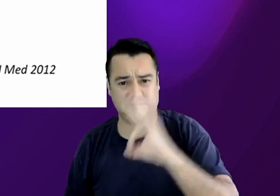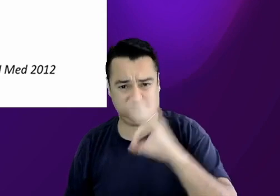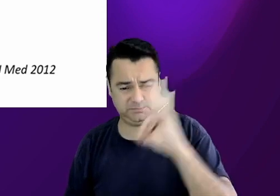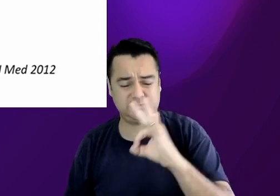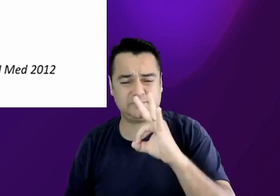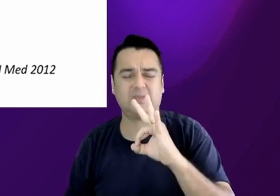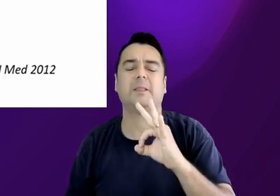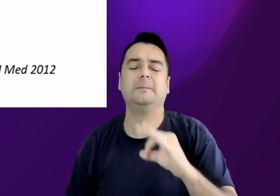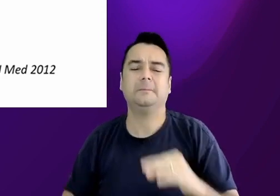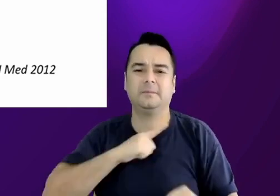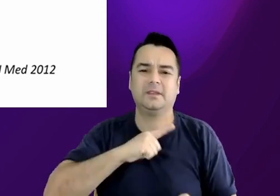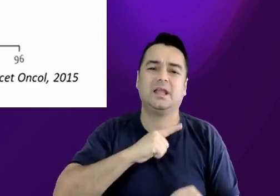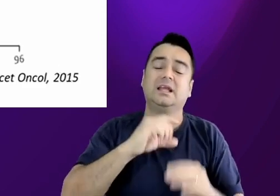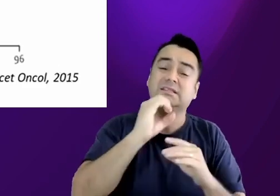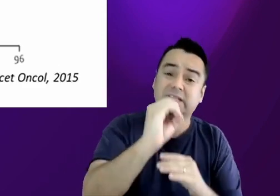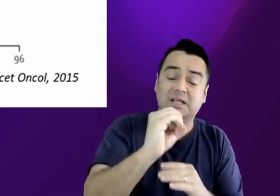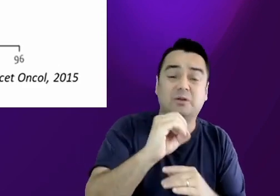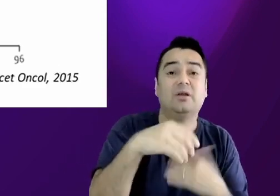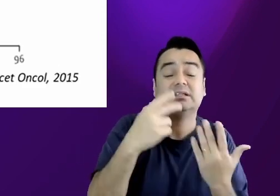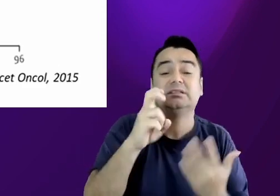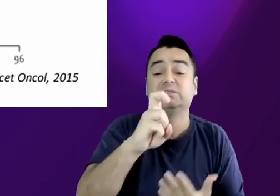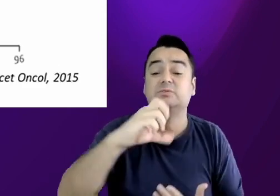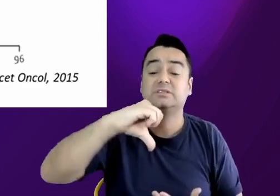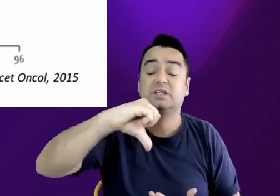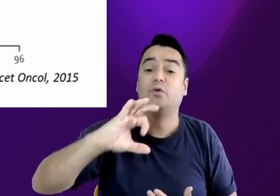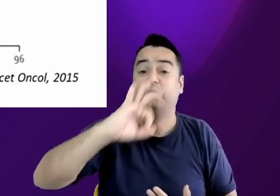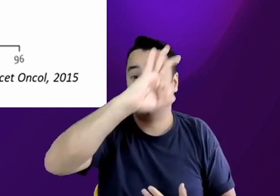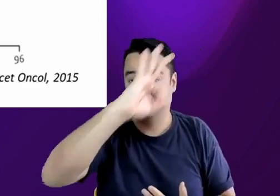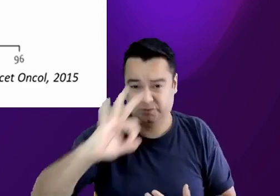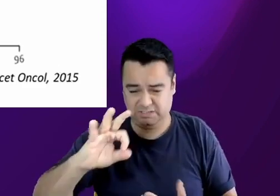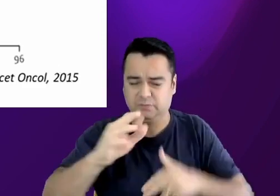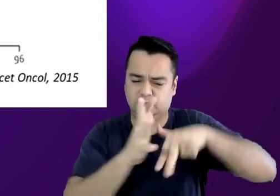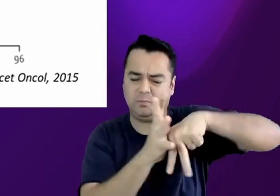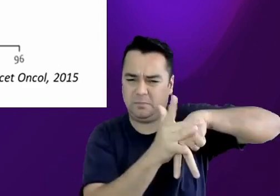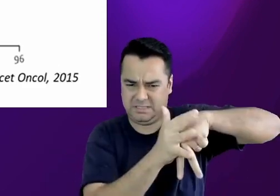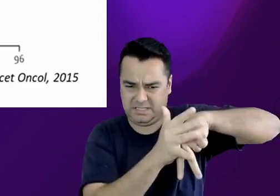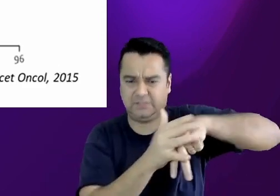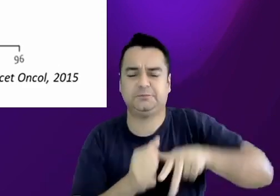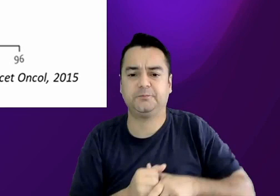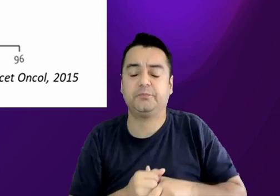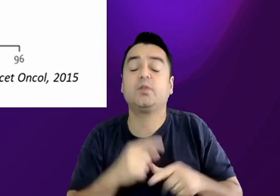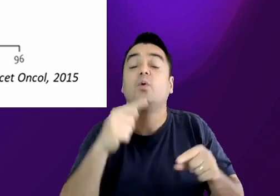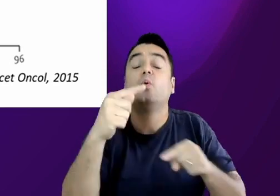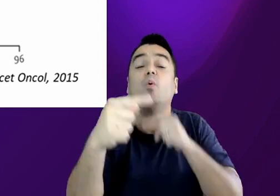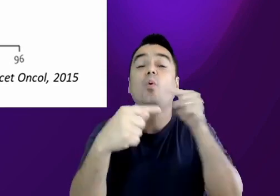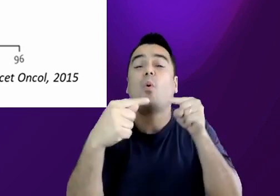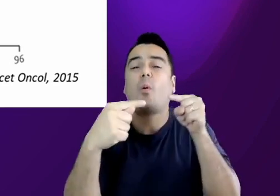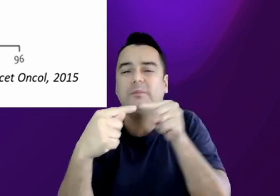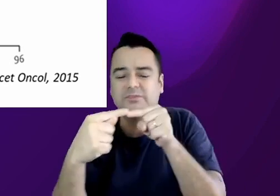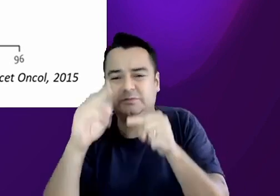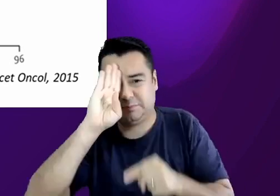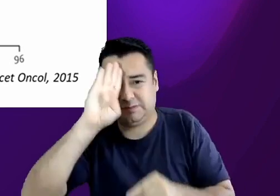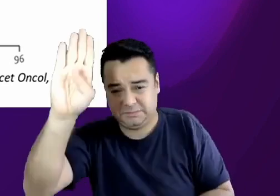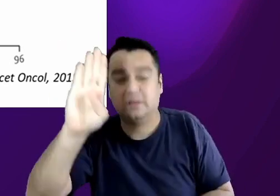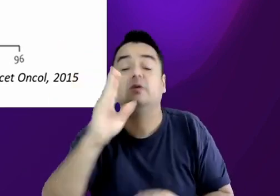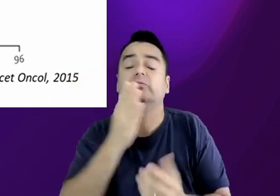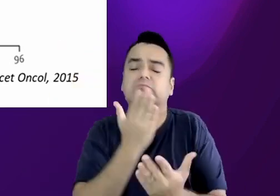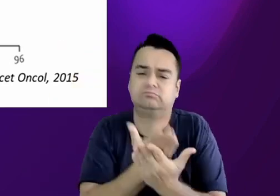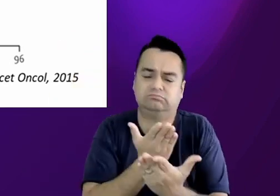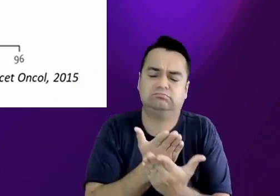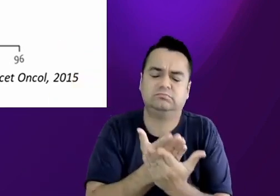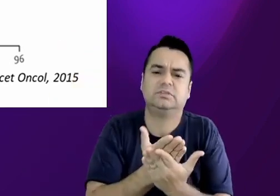ressecção AR0 em 59% dos pacientes. O objetivo principal do estudo foi atendido